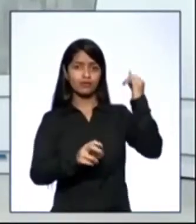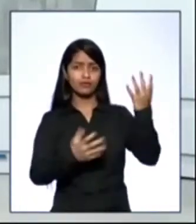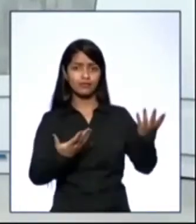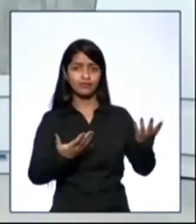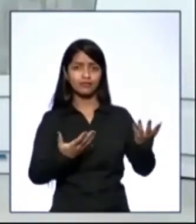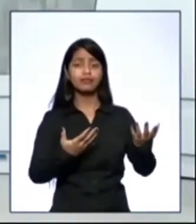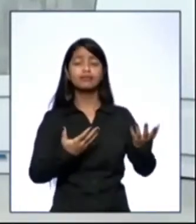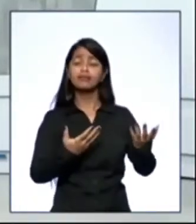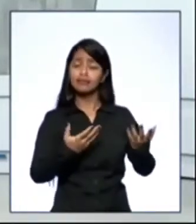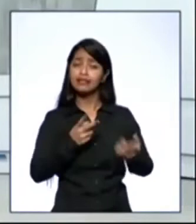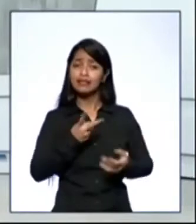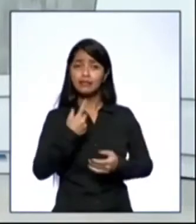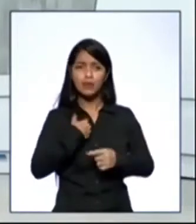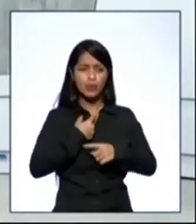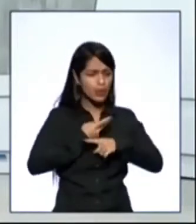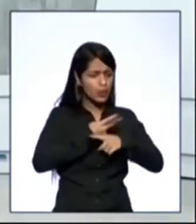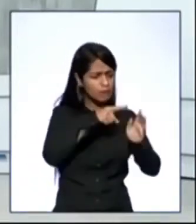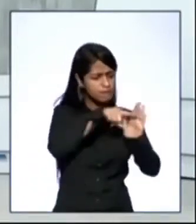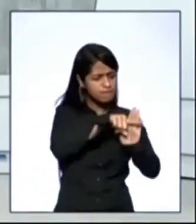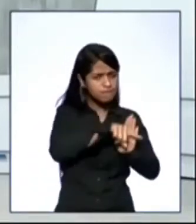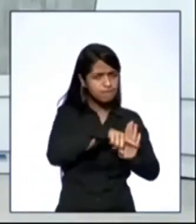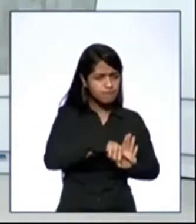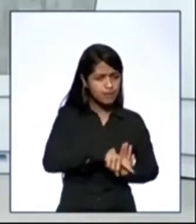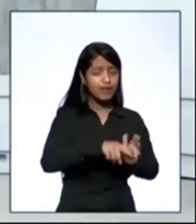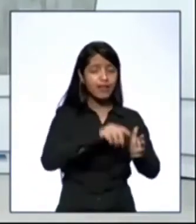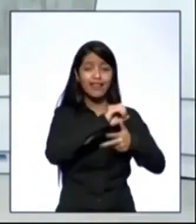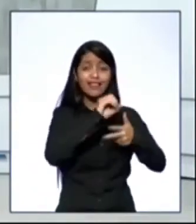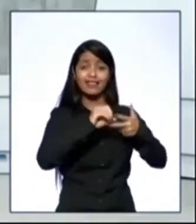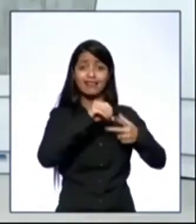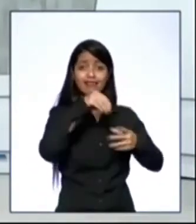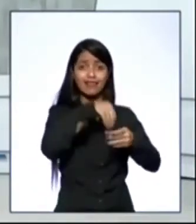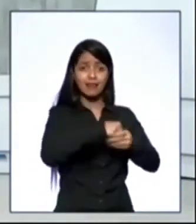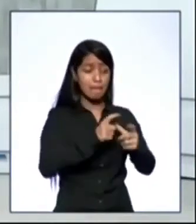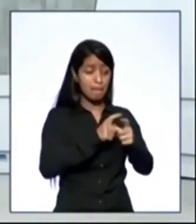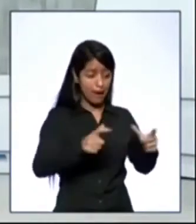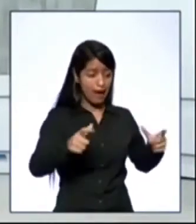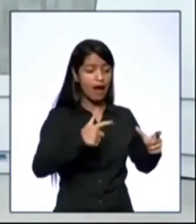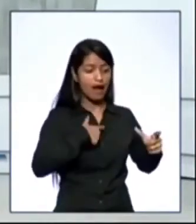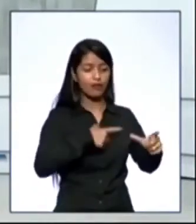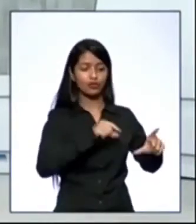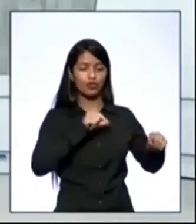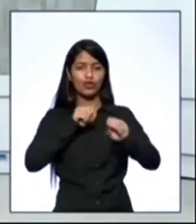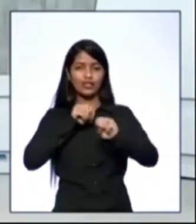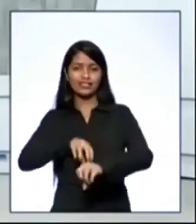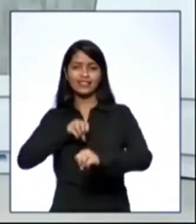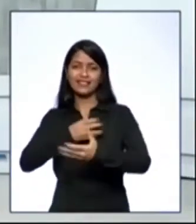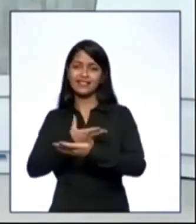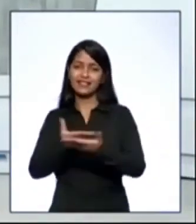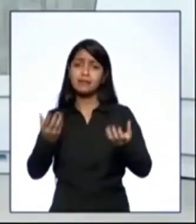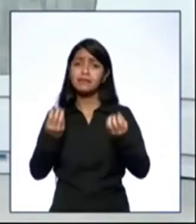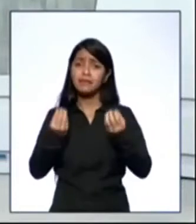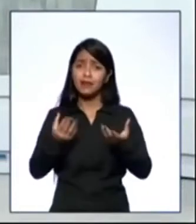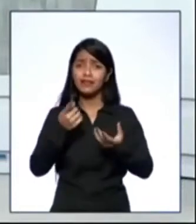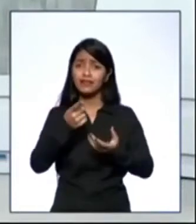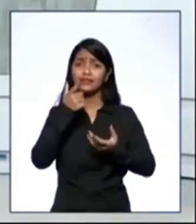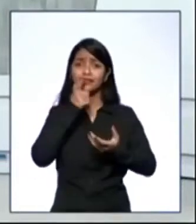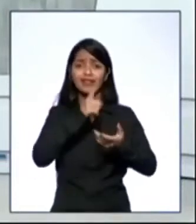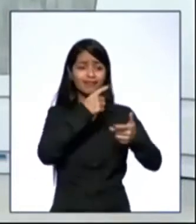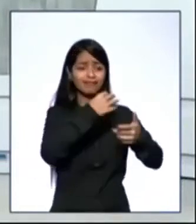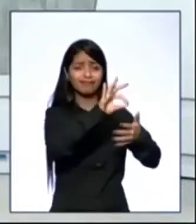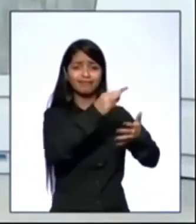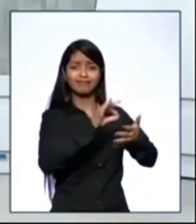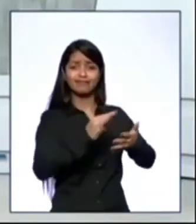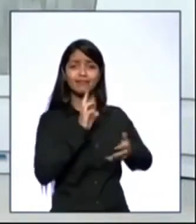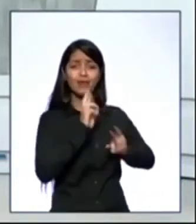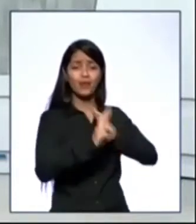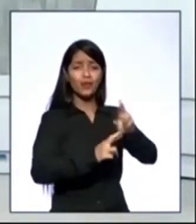de dados te passando os assuntos mais recorrentes dentro do Enem. O que eu quero com isso? Fazer com que você acerte questões. É o nosso objetivo e é isso